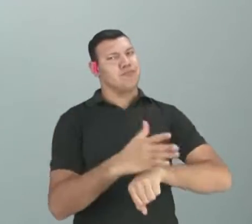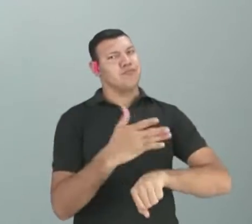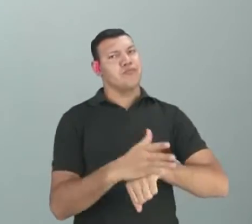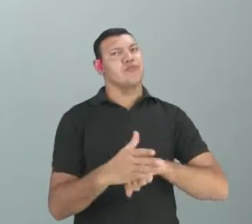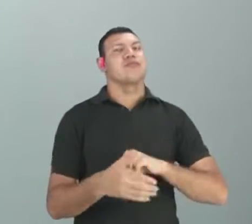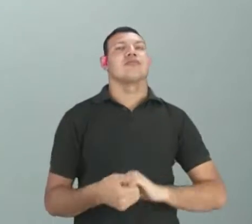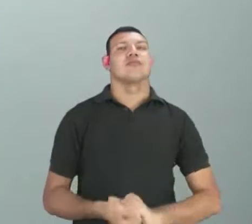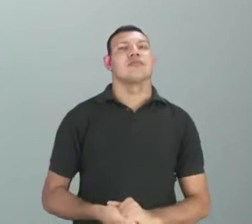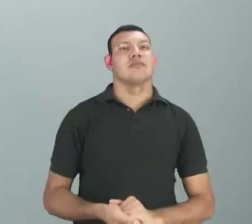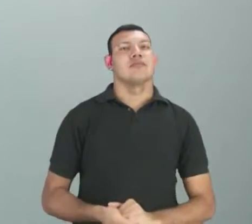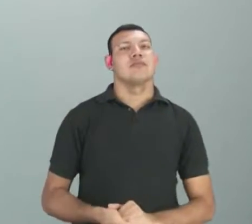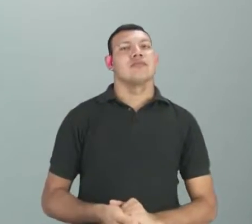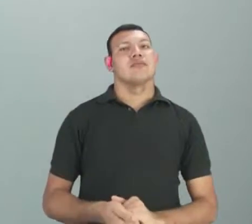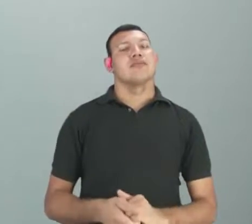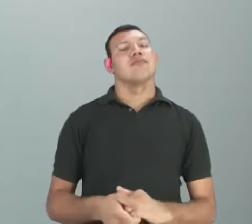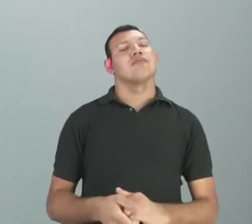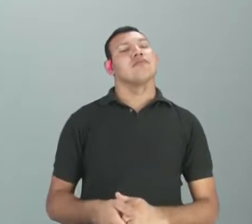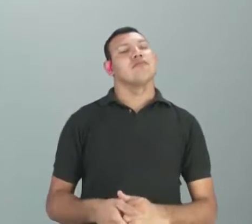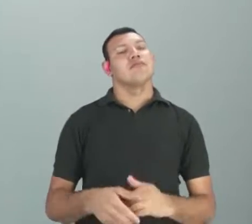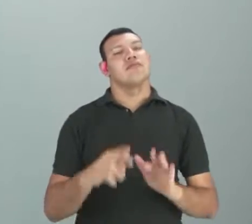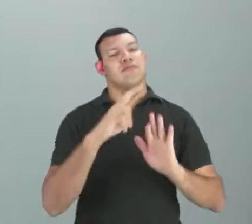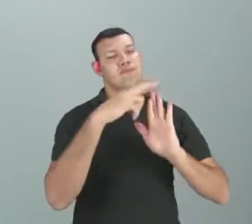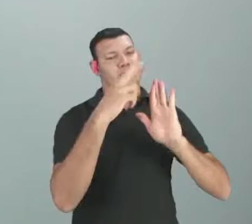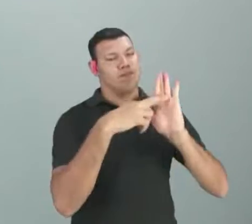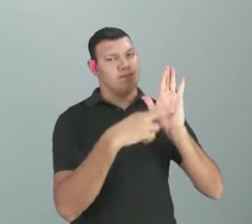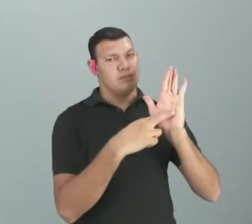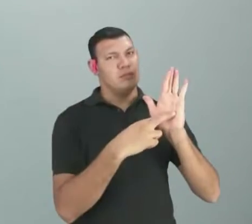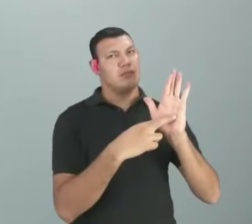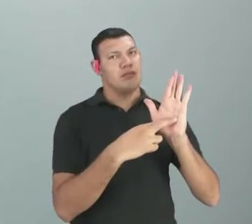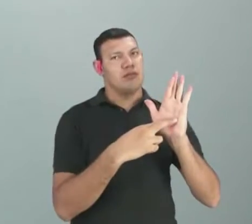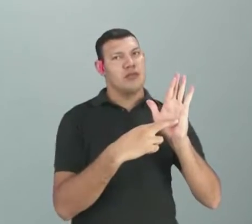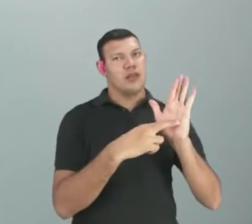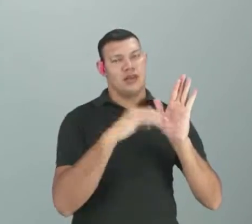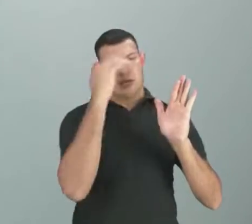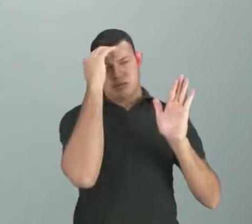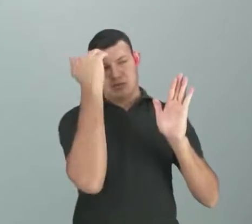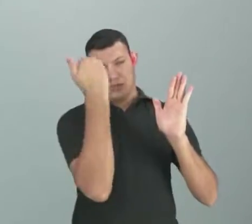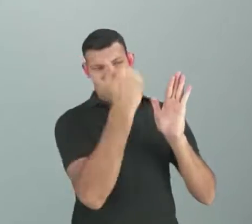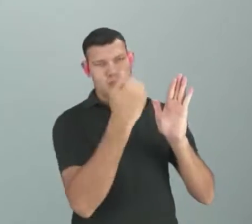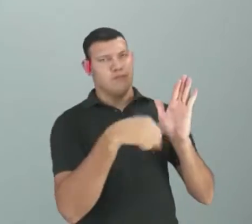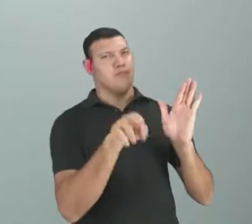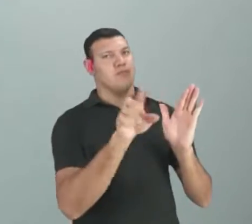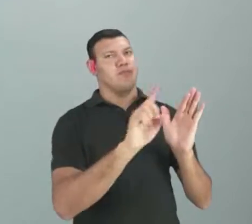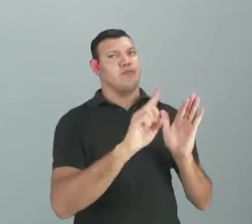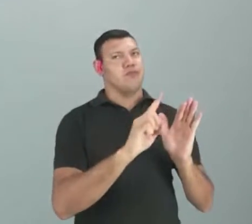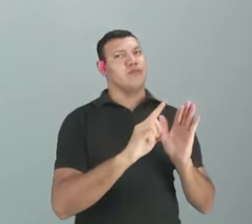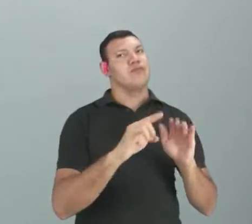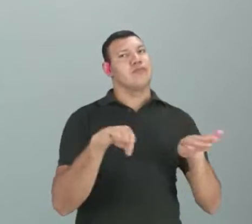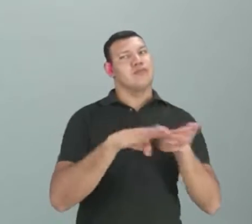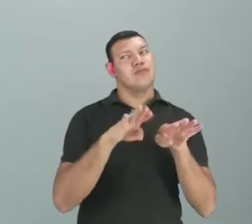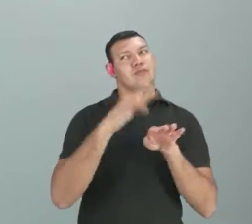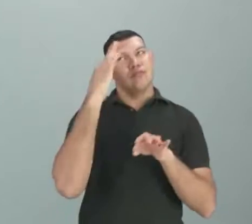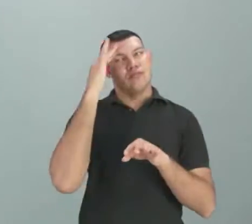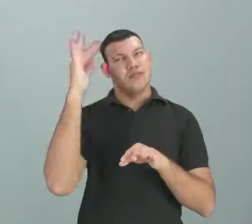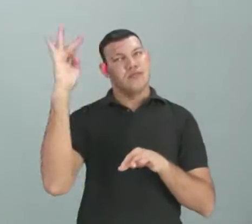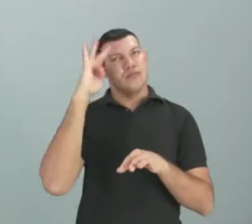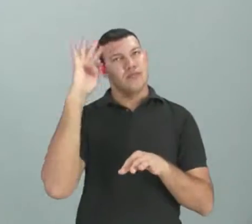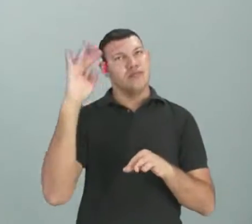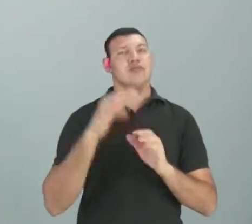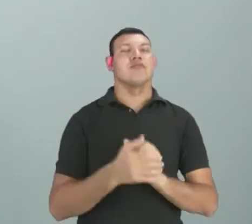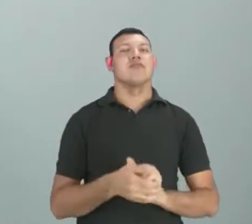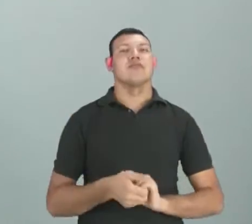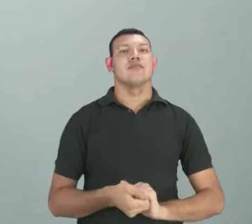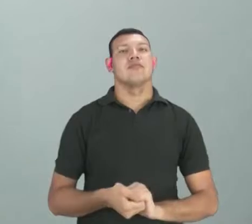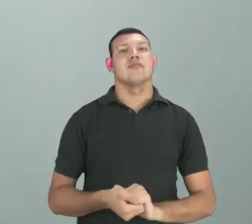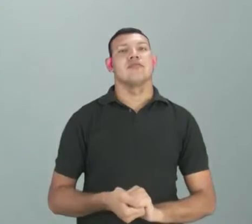daquele estabelecimento porque é contra a filosofia e as regras do local, né, das lutas das